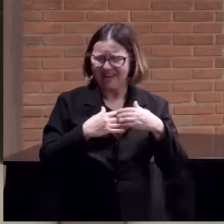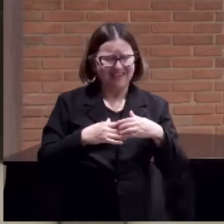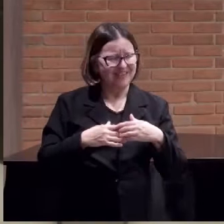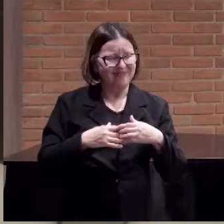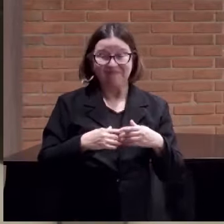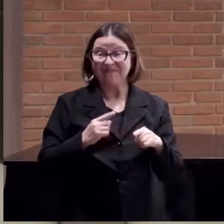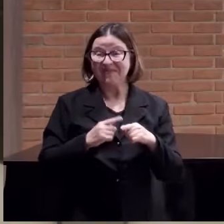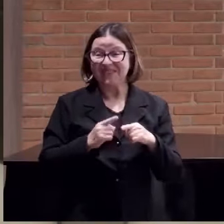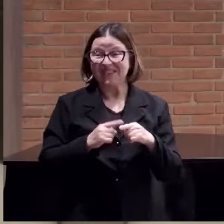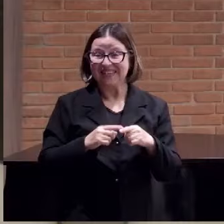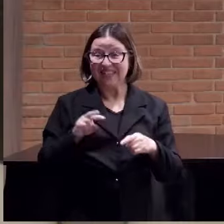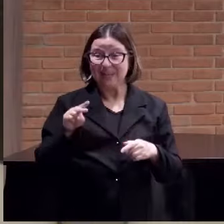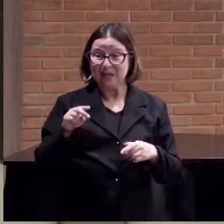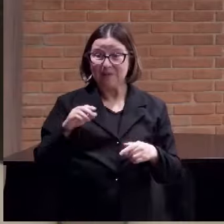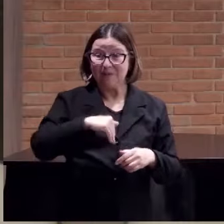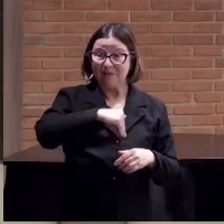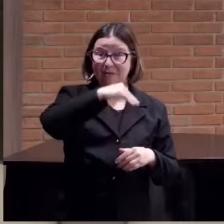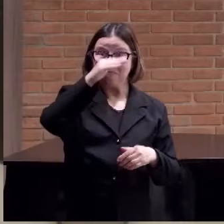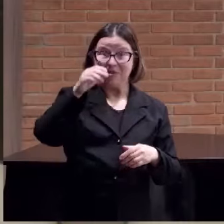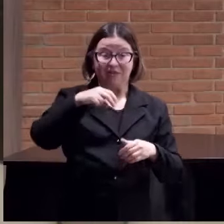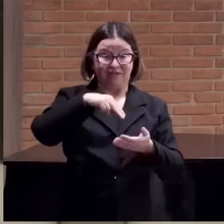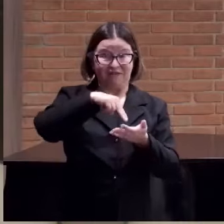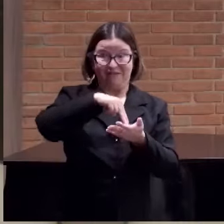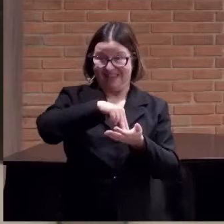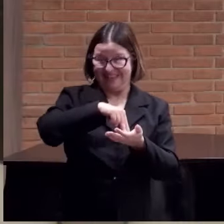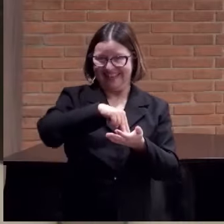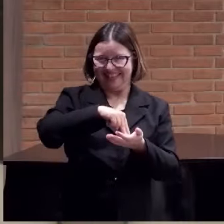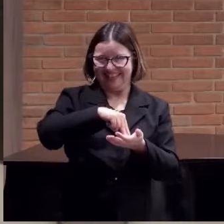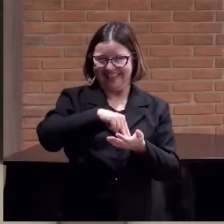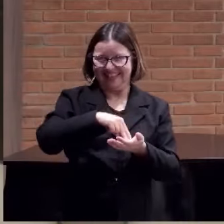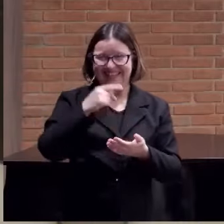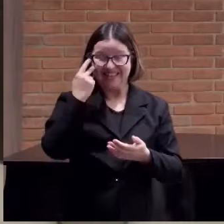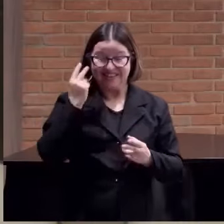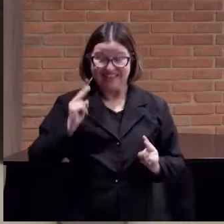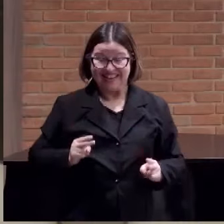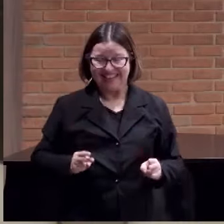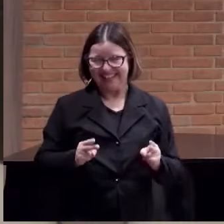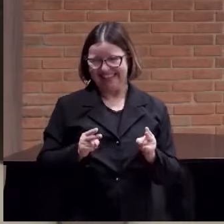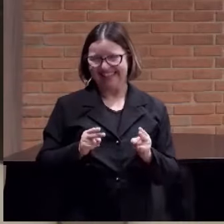Sião, que não se abala, mas permanecem para sempre.